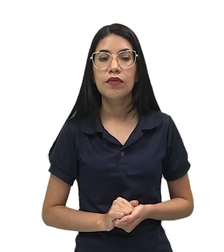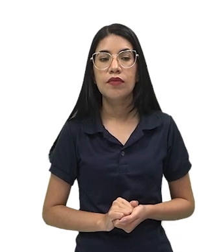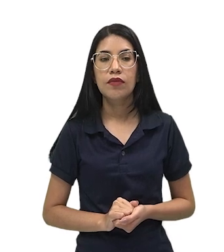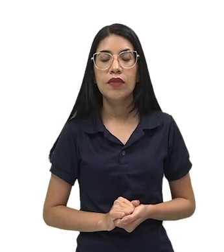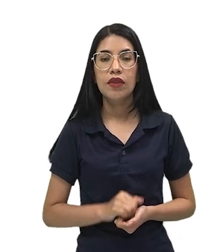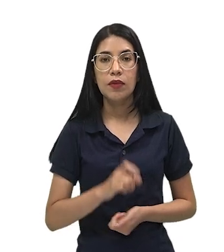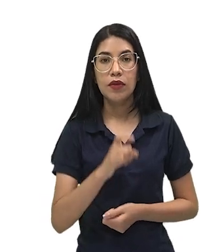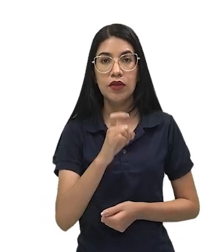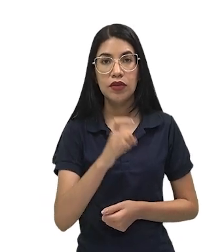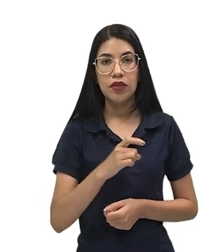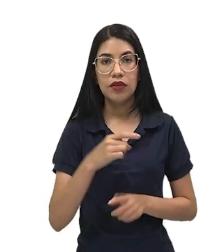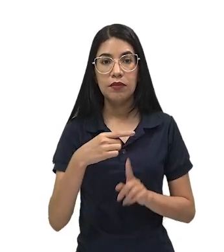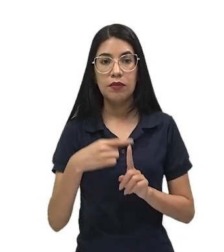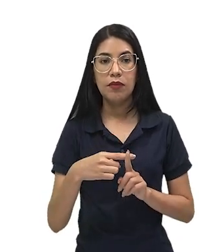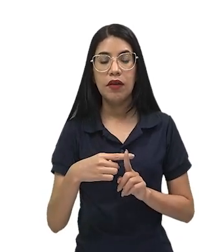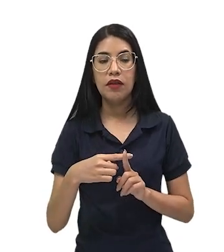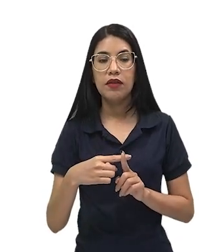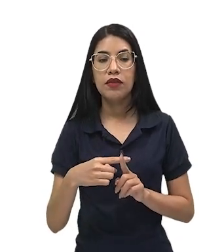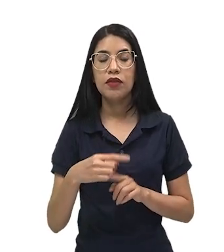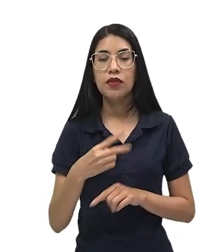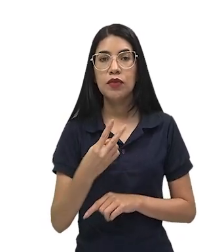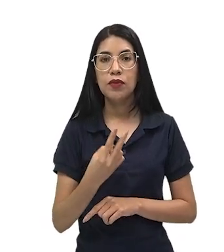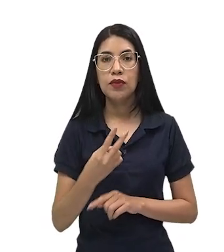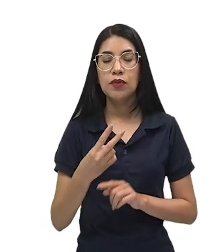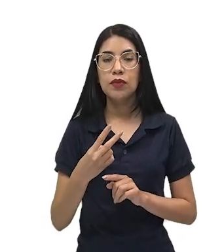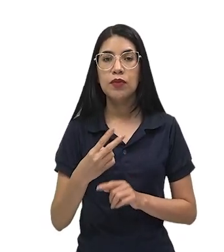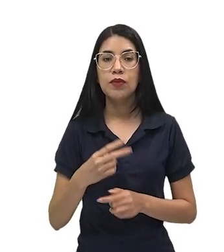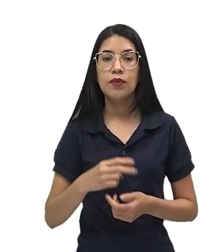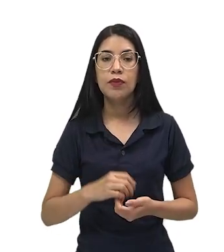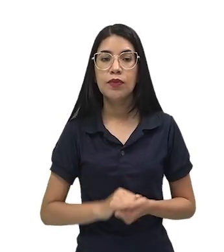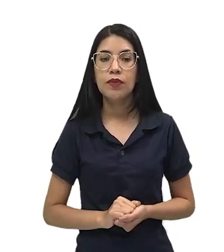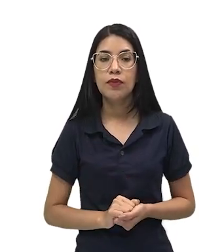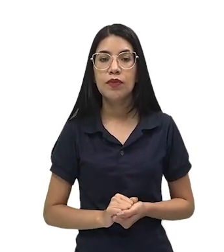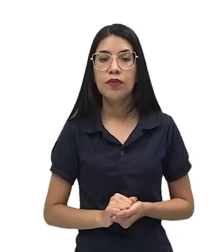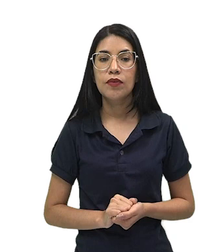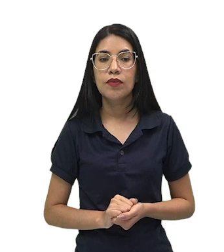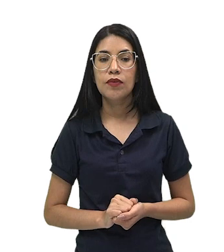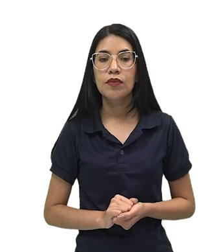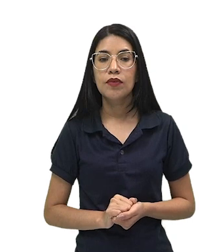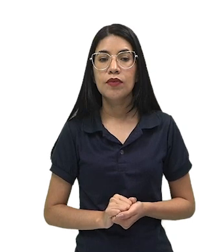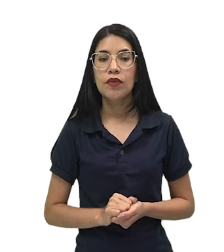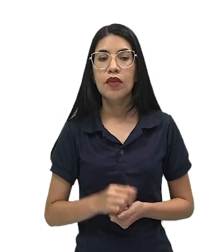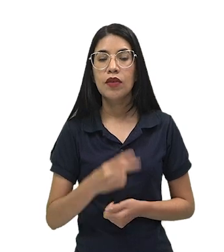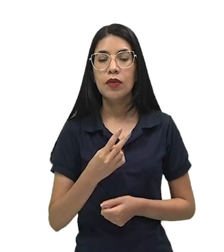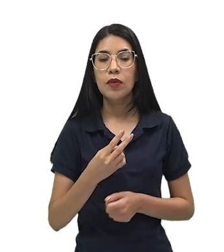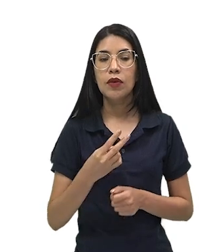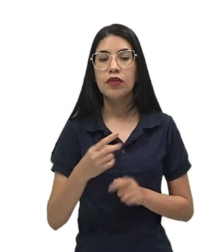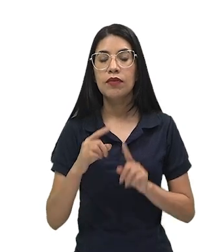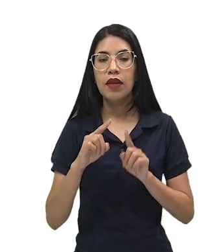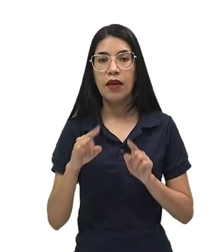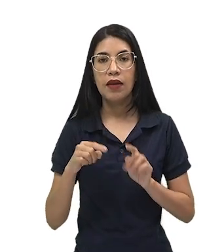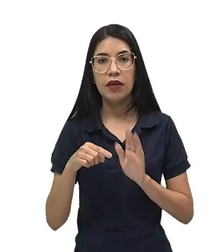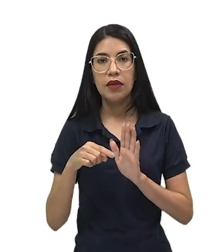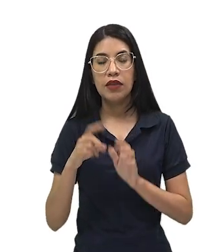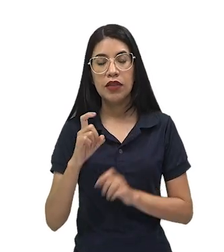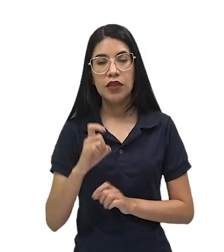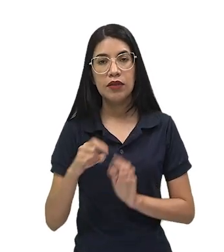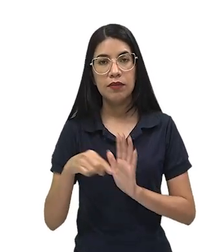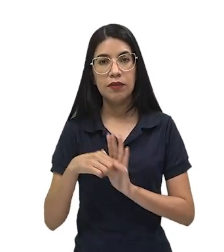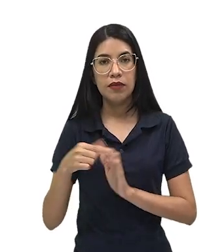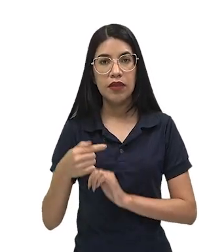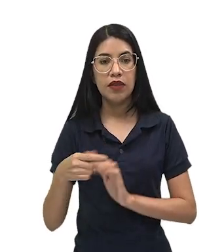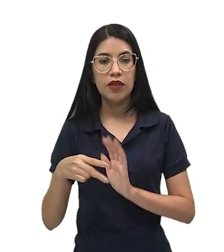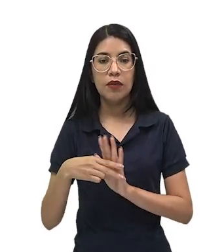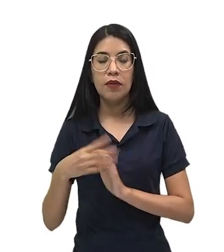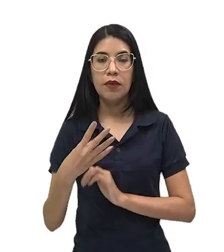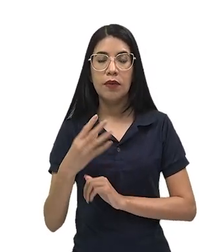x mais 2 vezes x menos 7. Isso aqui é igual a 40. Com isso,